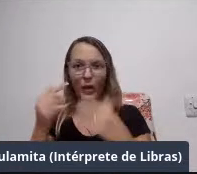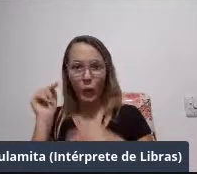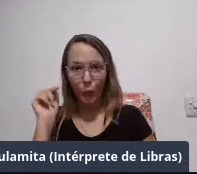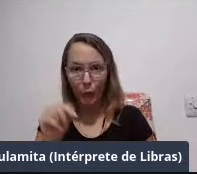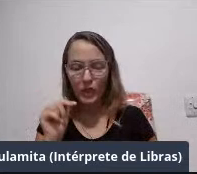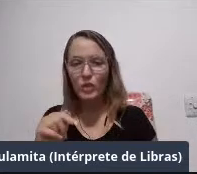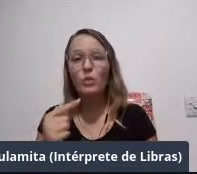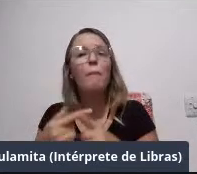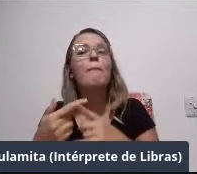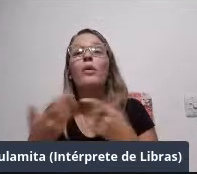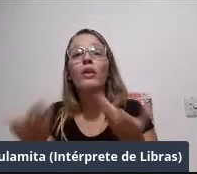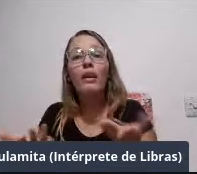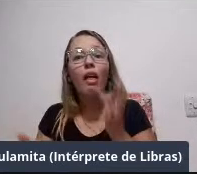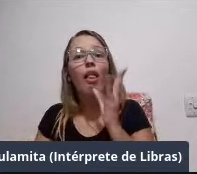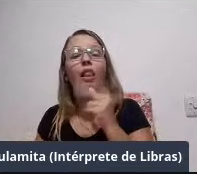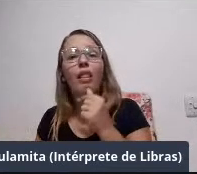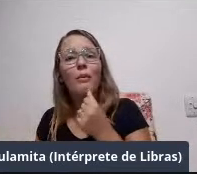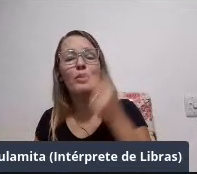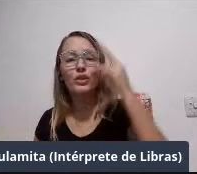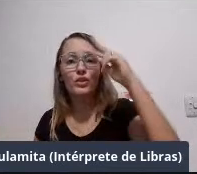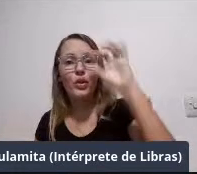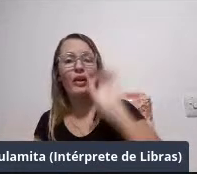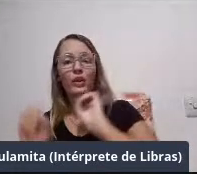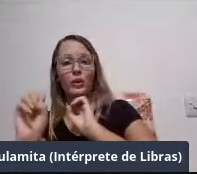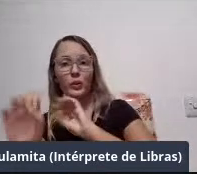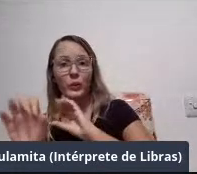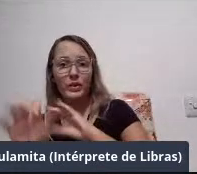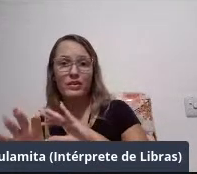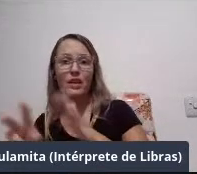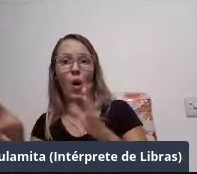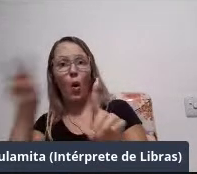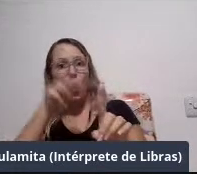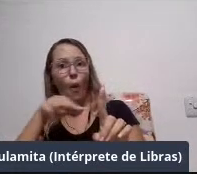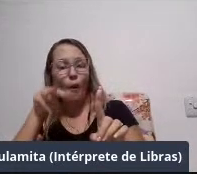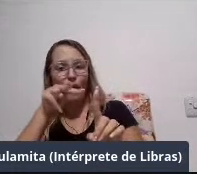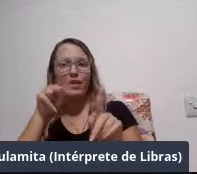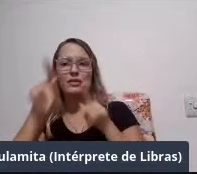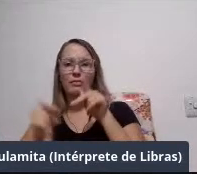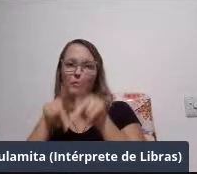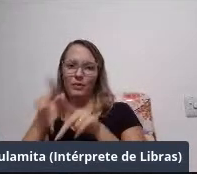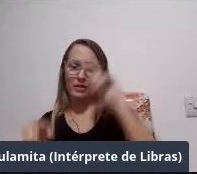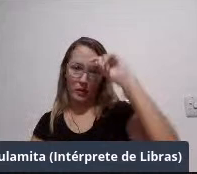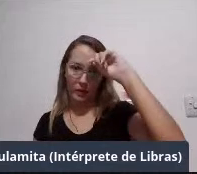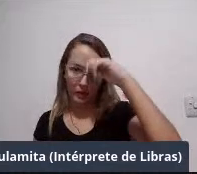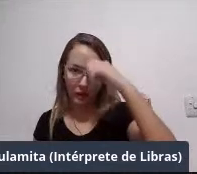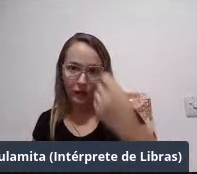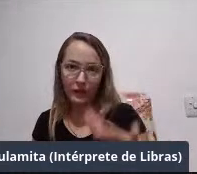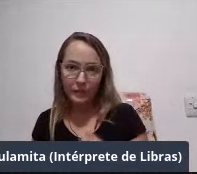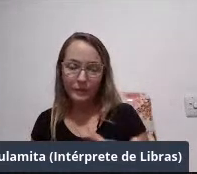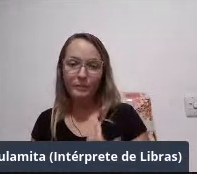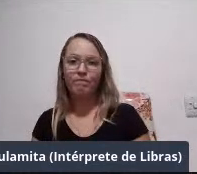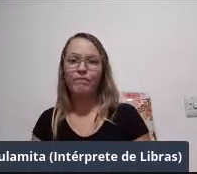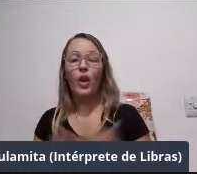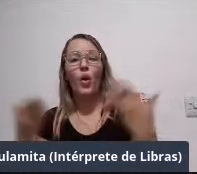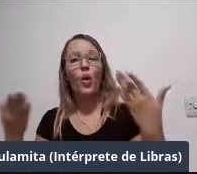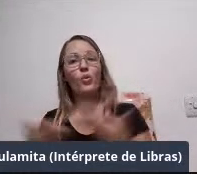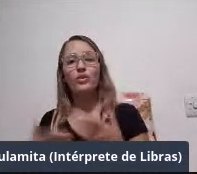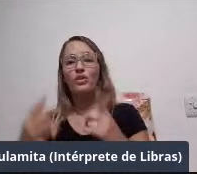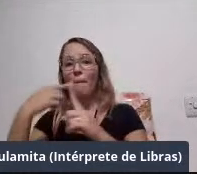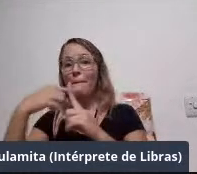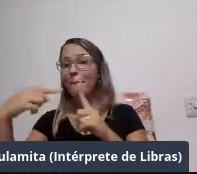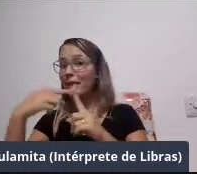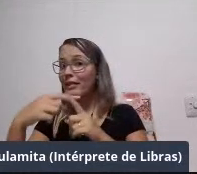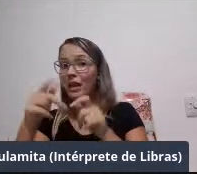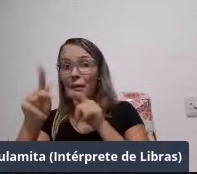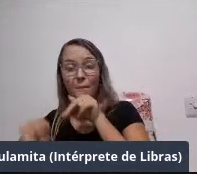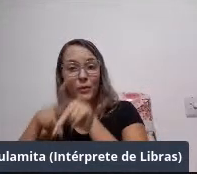que que demorou tanto para que a história da educação olhasse para a população negra, que hoje é mais do que metade da população, já